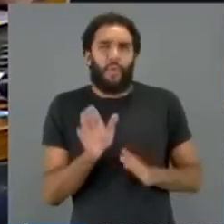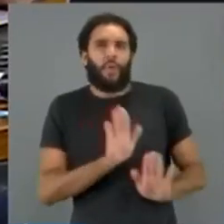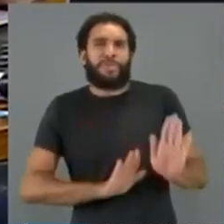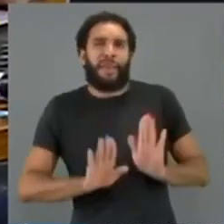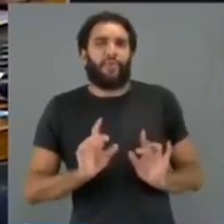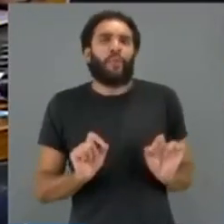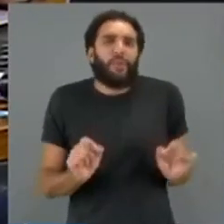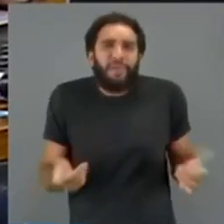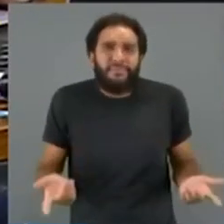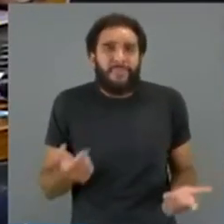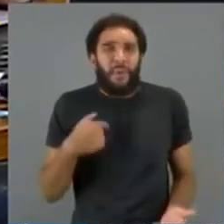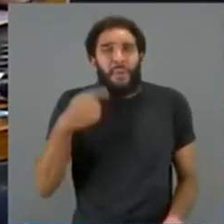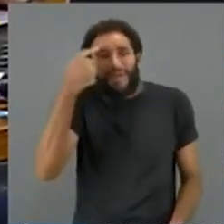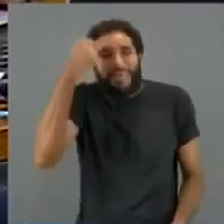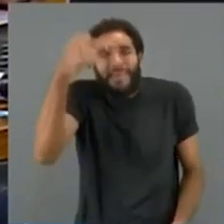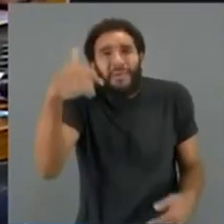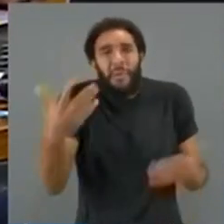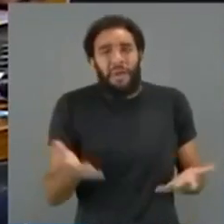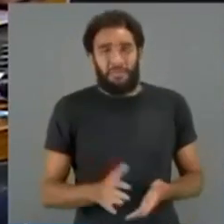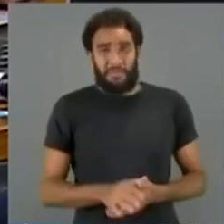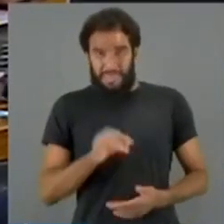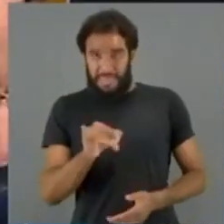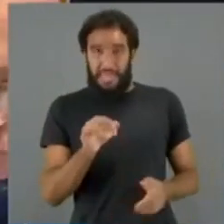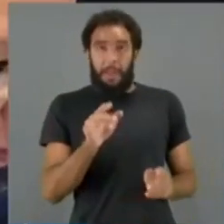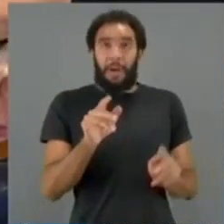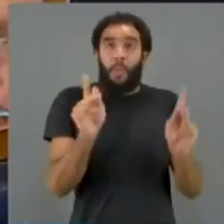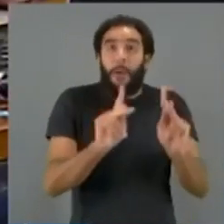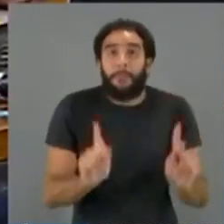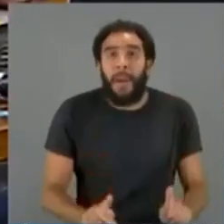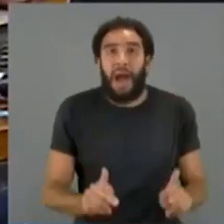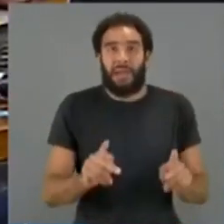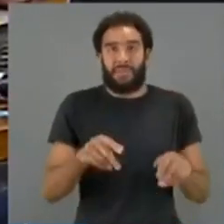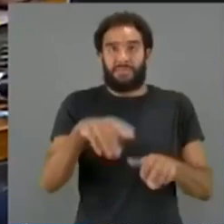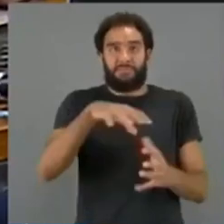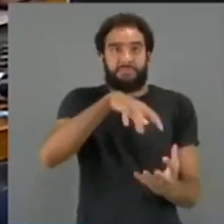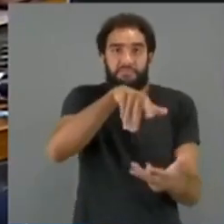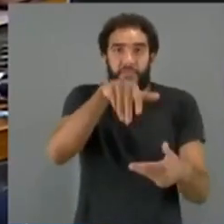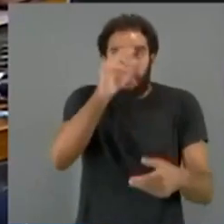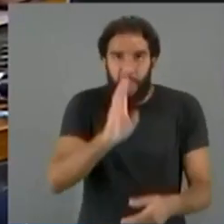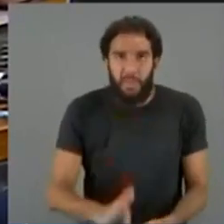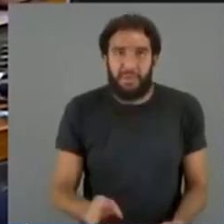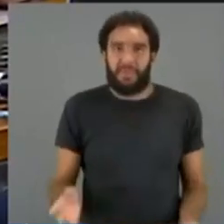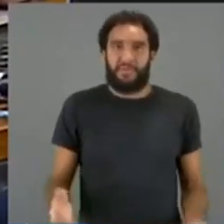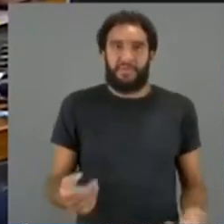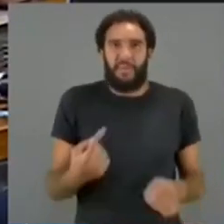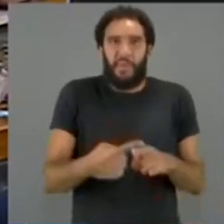Tem lógica. Se é para apaziguar o país, para que querer falar em outro telefone? Não é verdade o que o senhor está dizendo.